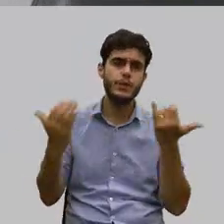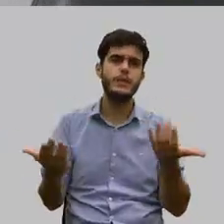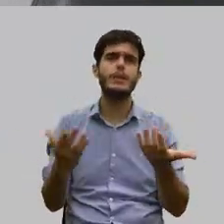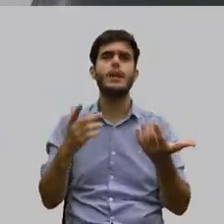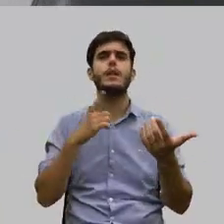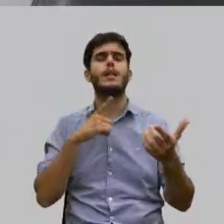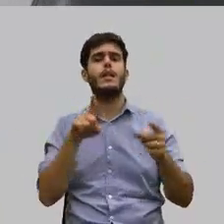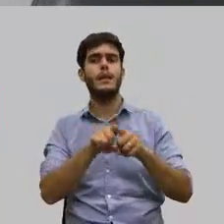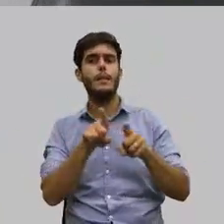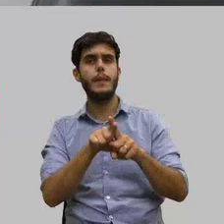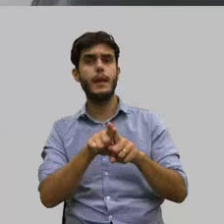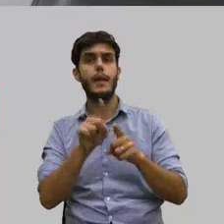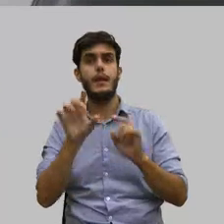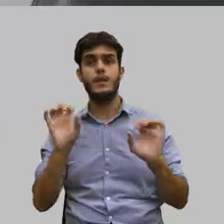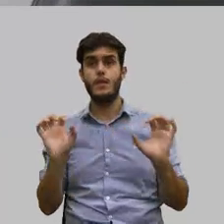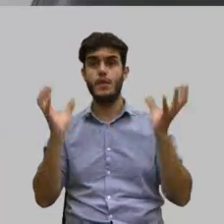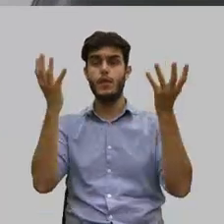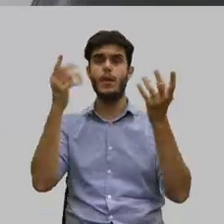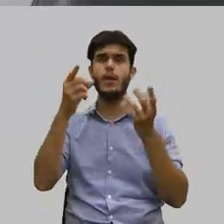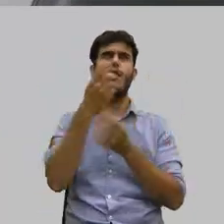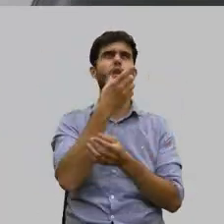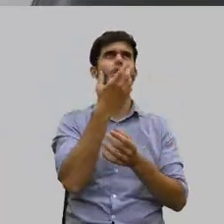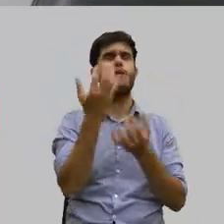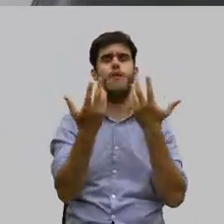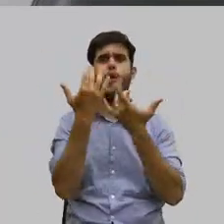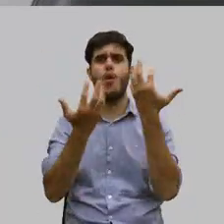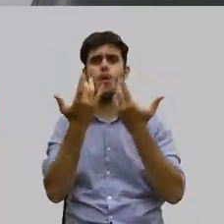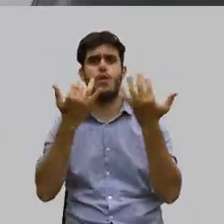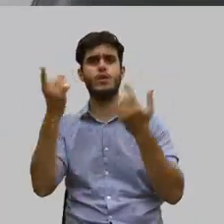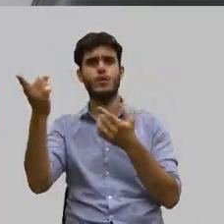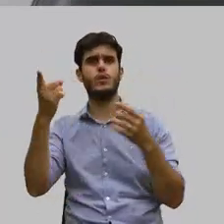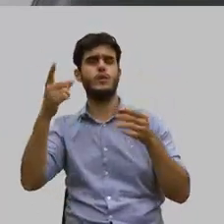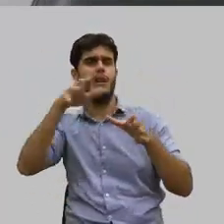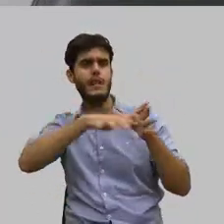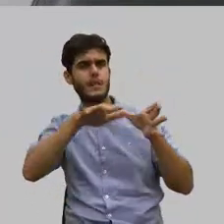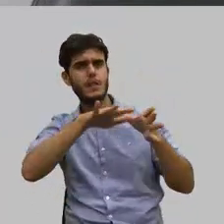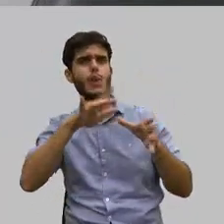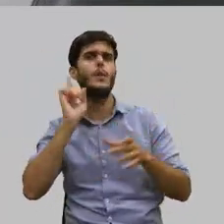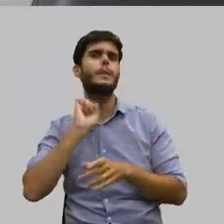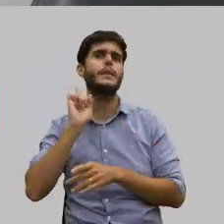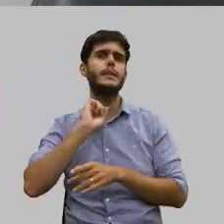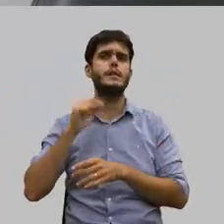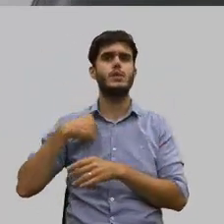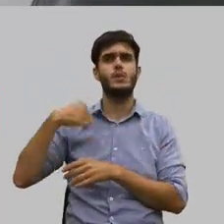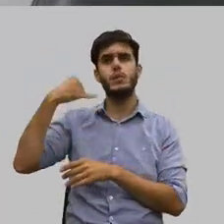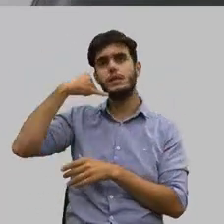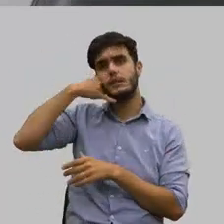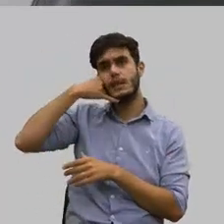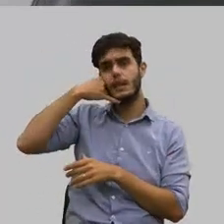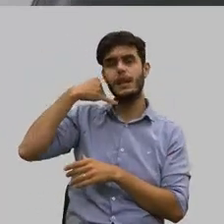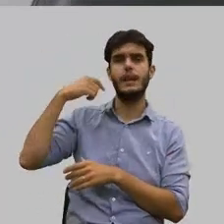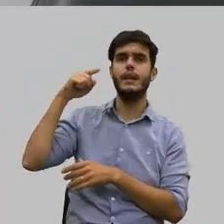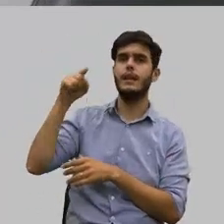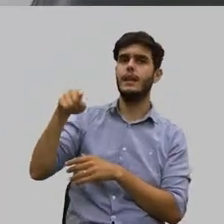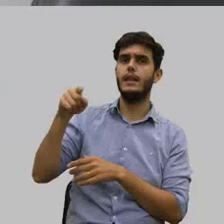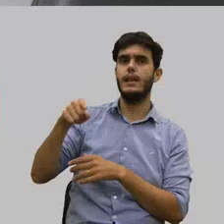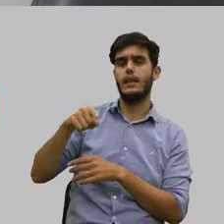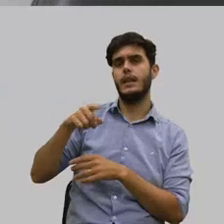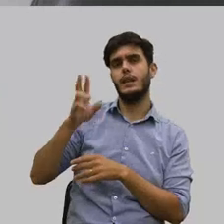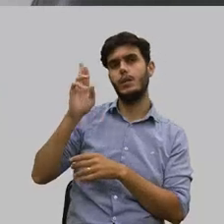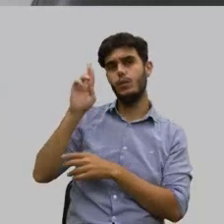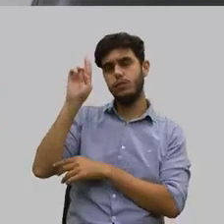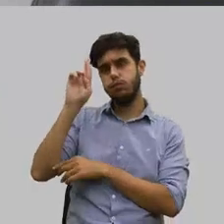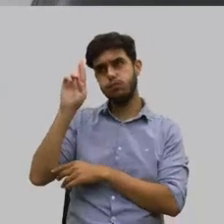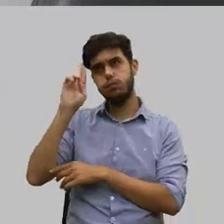um incêndio em Central de Minas assim que eu soube da Notícia liguei pro comand eh pro comando ali da região